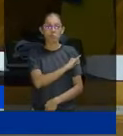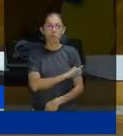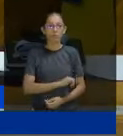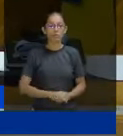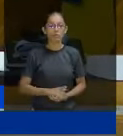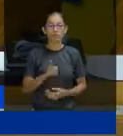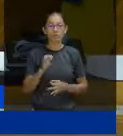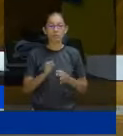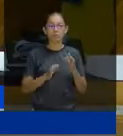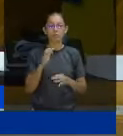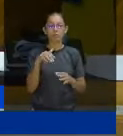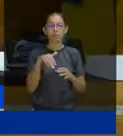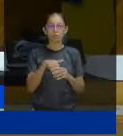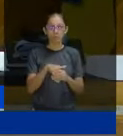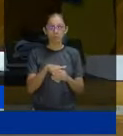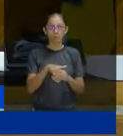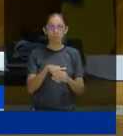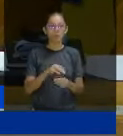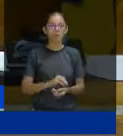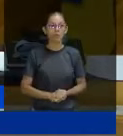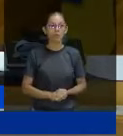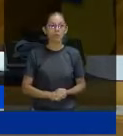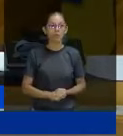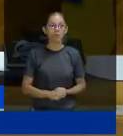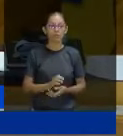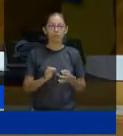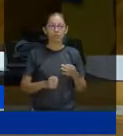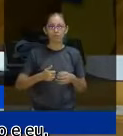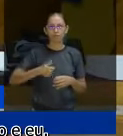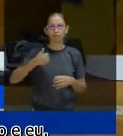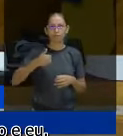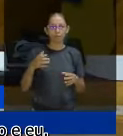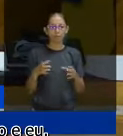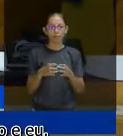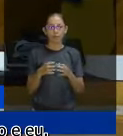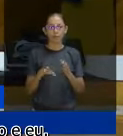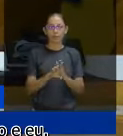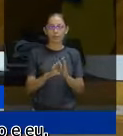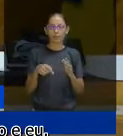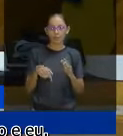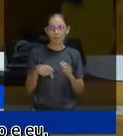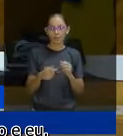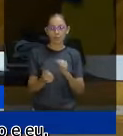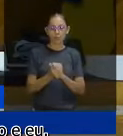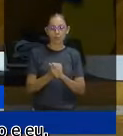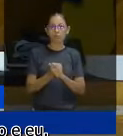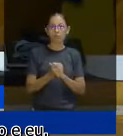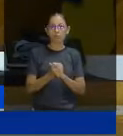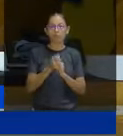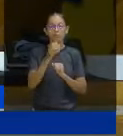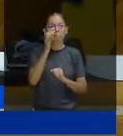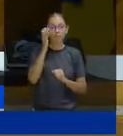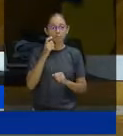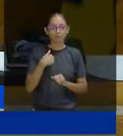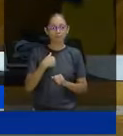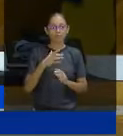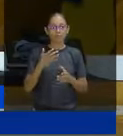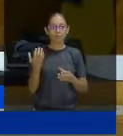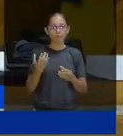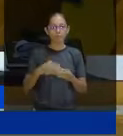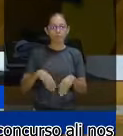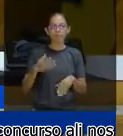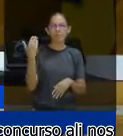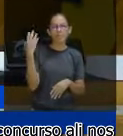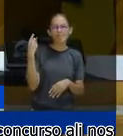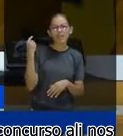foi juiz eleitoral, juiz da primeira turma, chegou aqui junto conosco, o Carmo, eu, fizemos concurso, e o Rui também